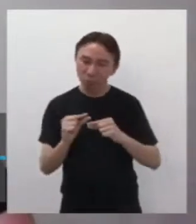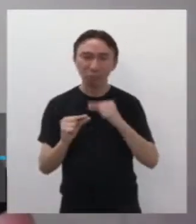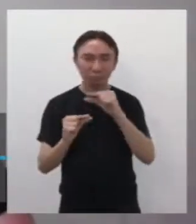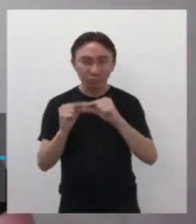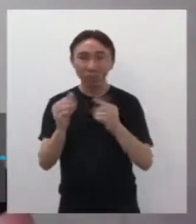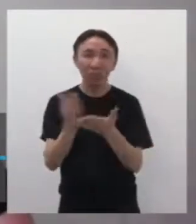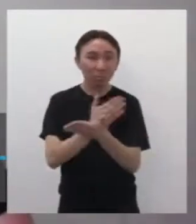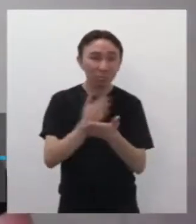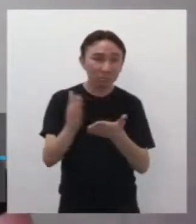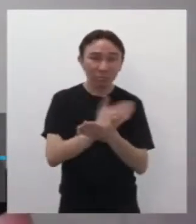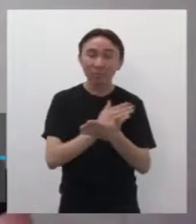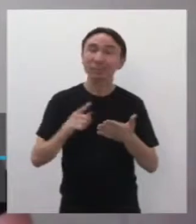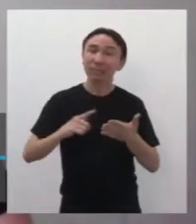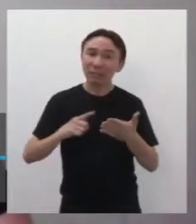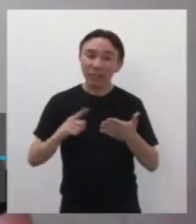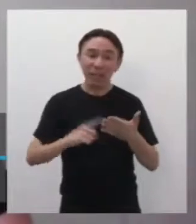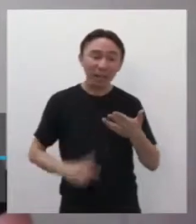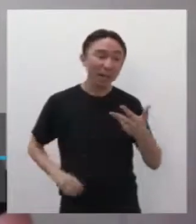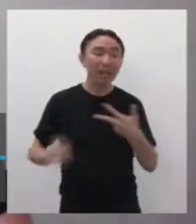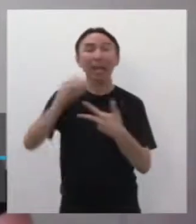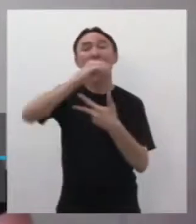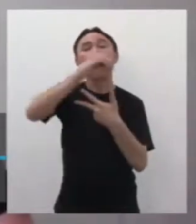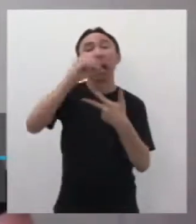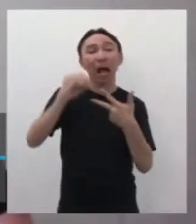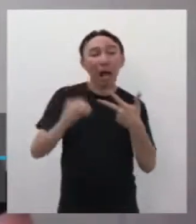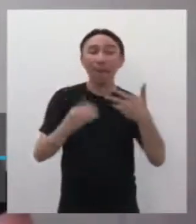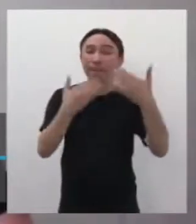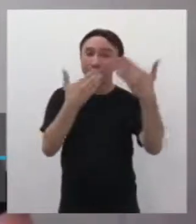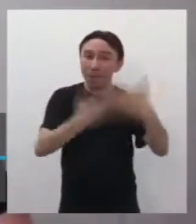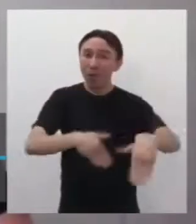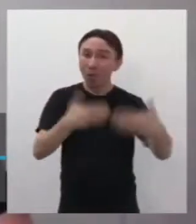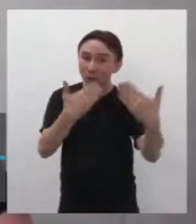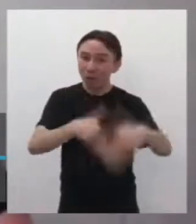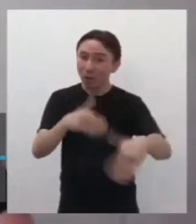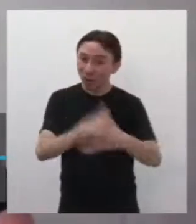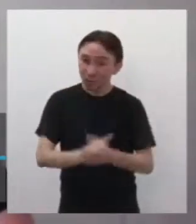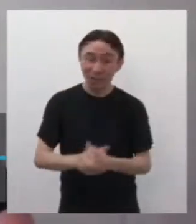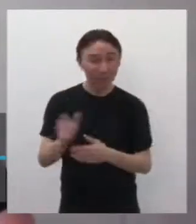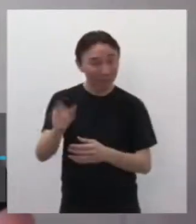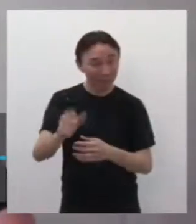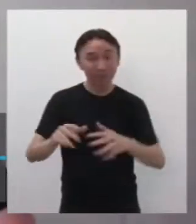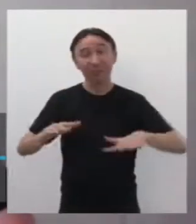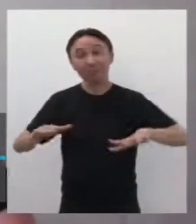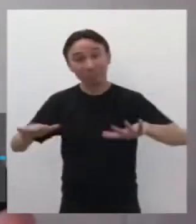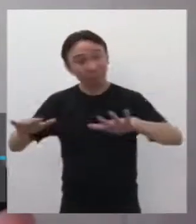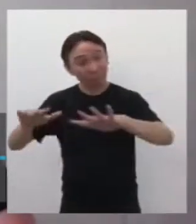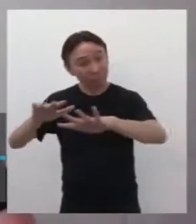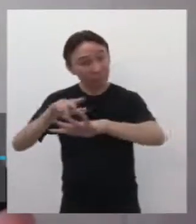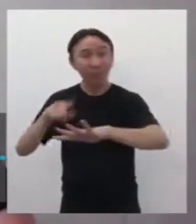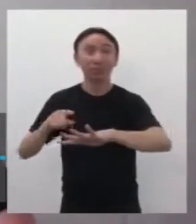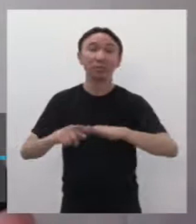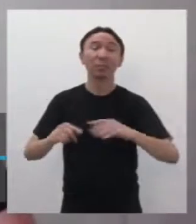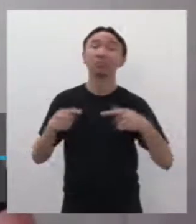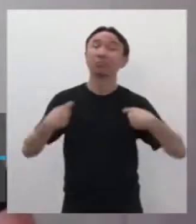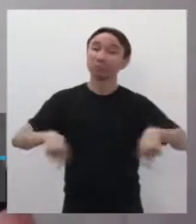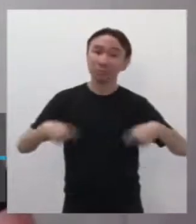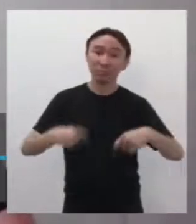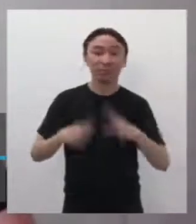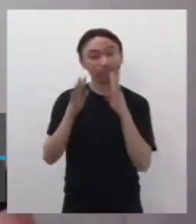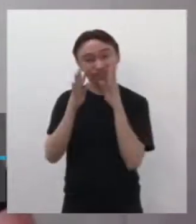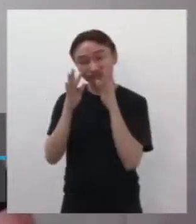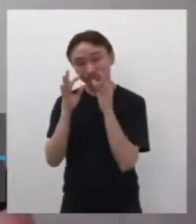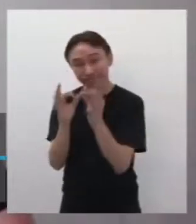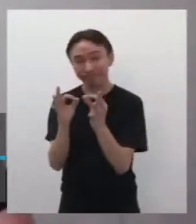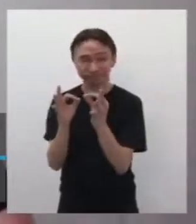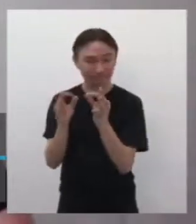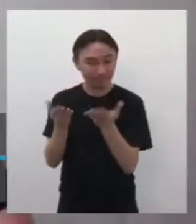Enem, é um público que merece uma atenção especial. Então, a gente convidou aqui para conversar